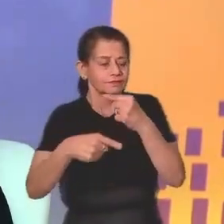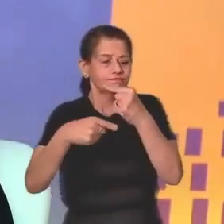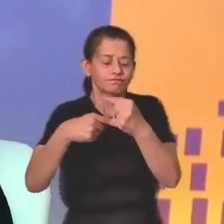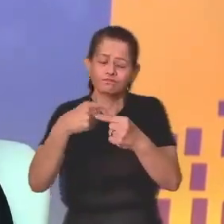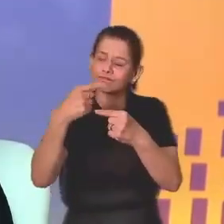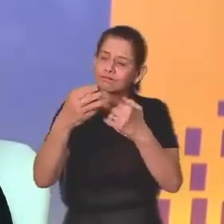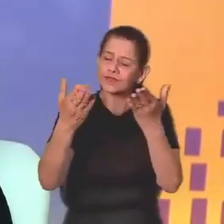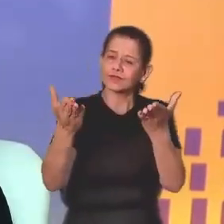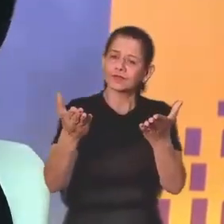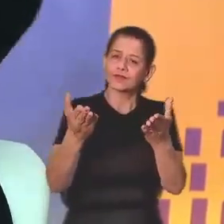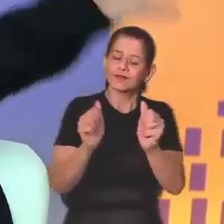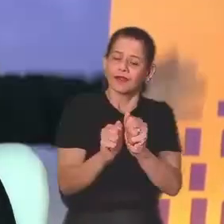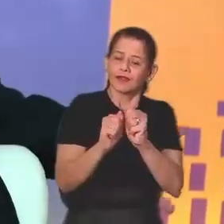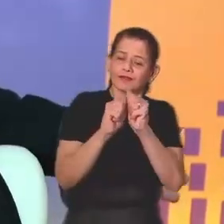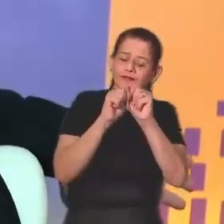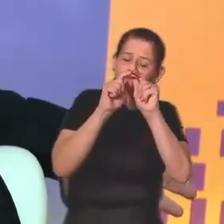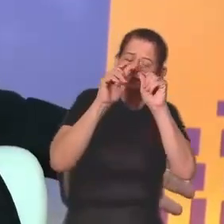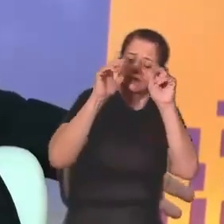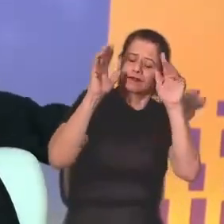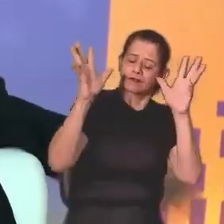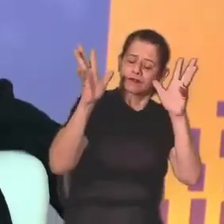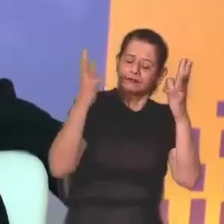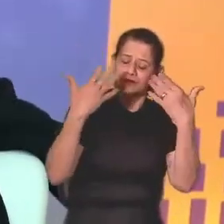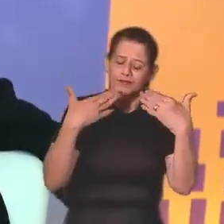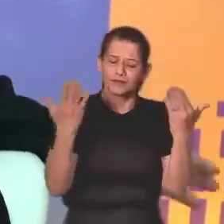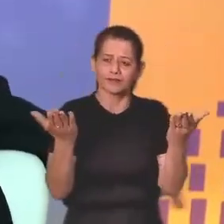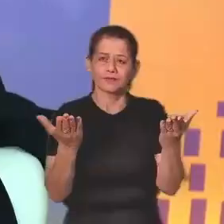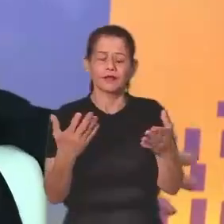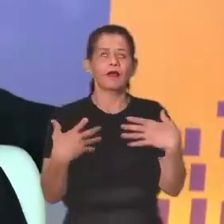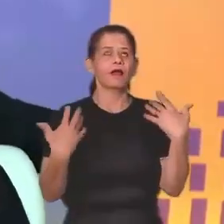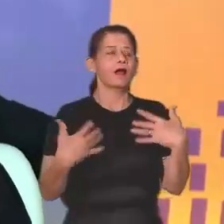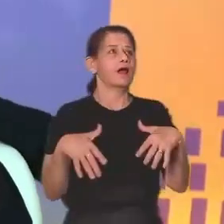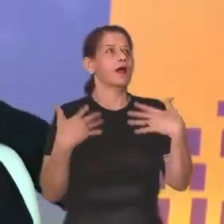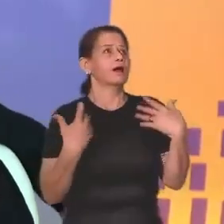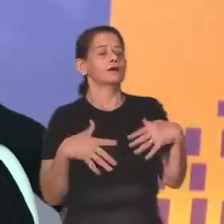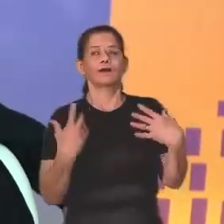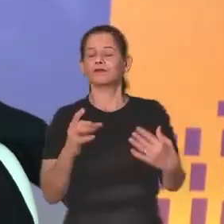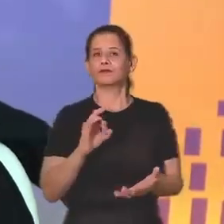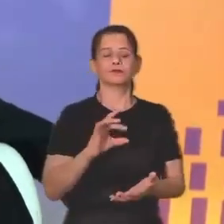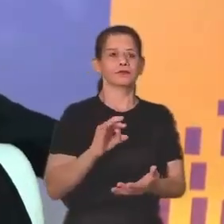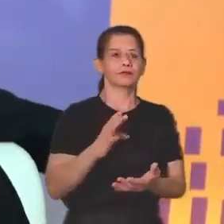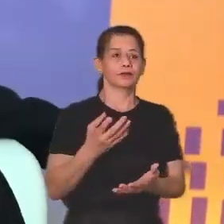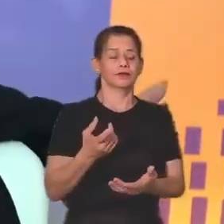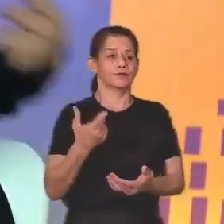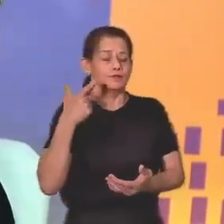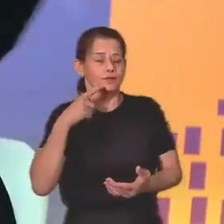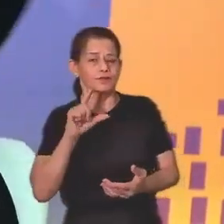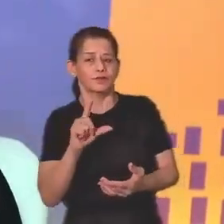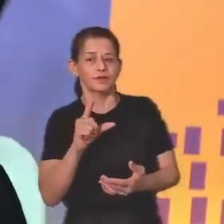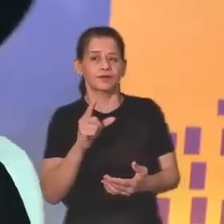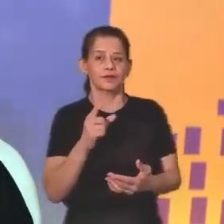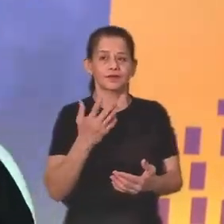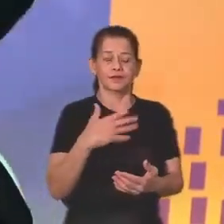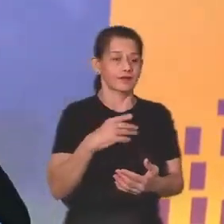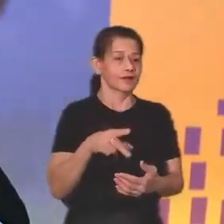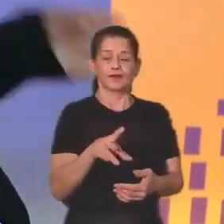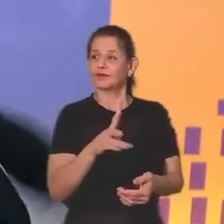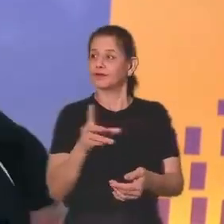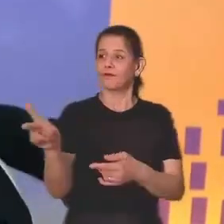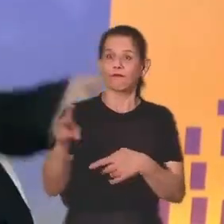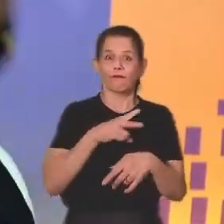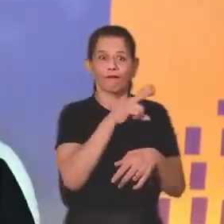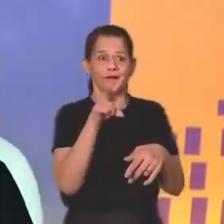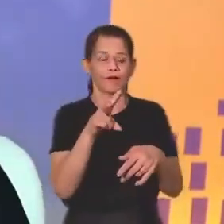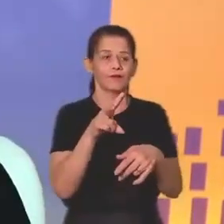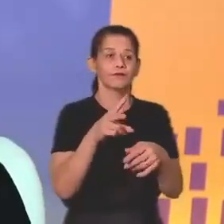a grandiosidade que a coisa estava tomando, eu falei, ai, meu Deus, agora eu estou com medo. Será que eu vou aguentar tanta gente falando,